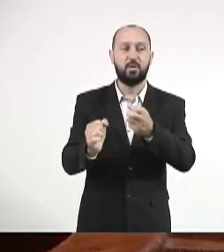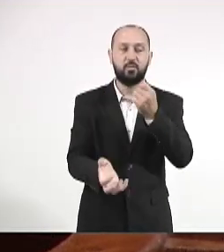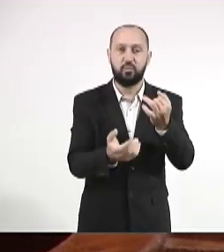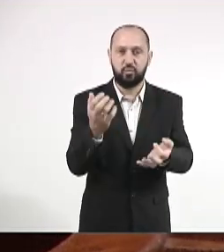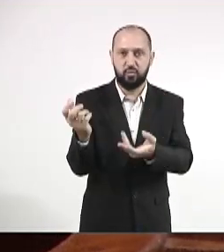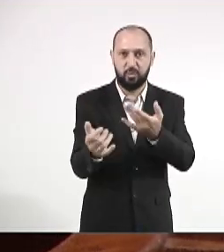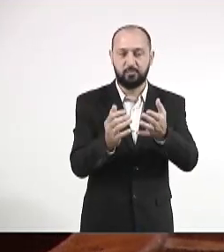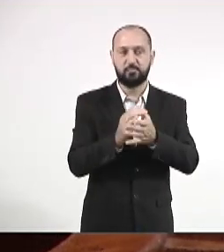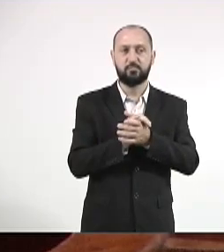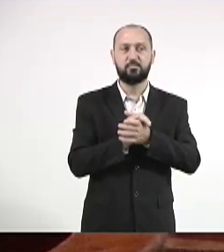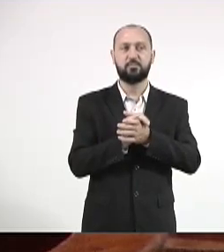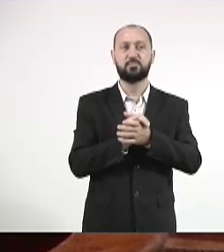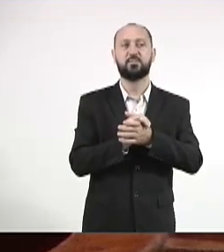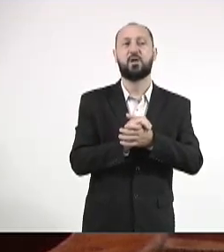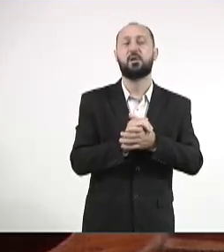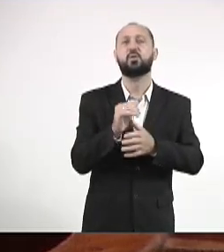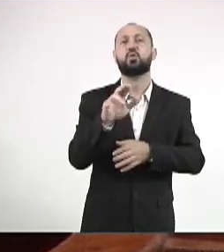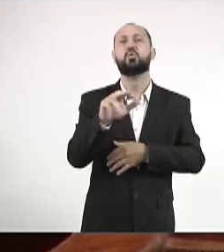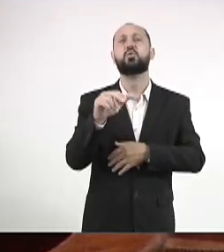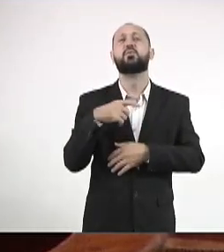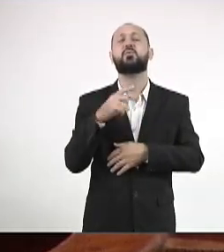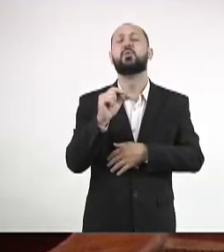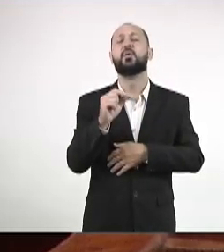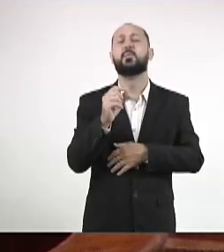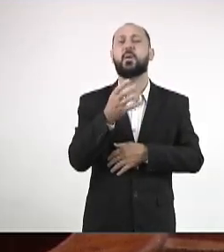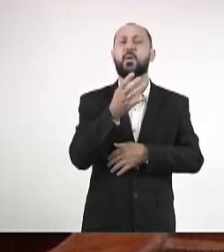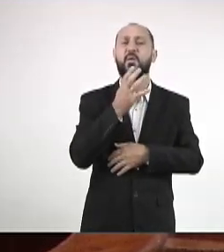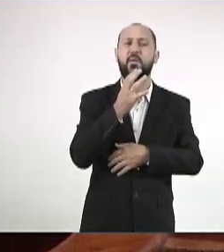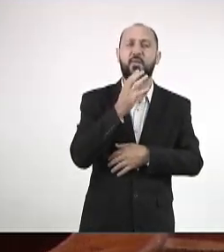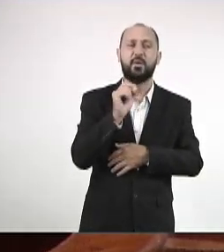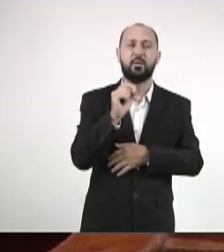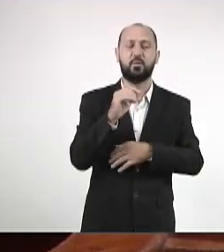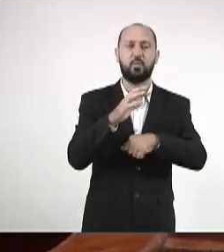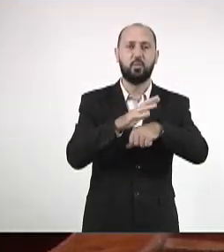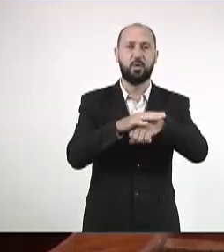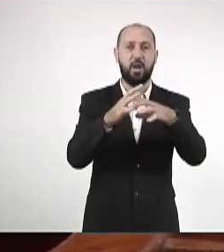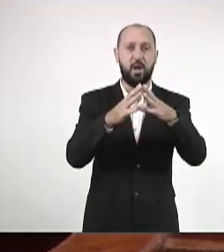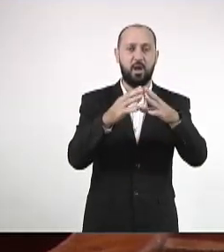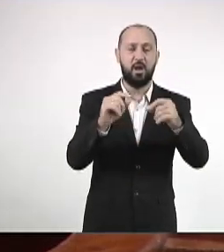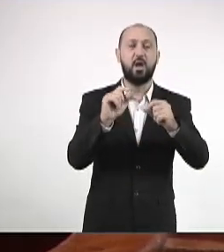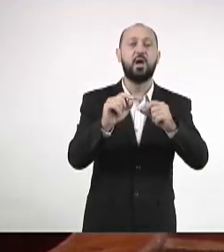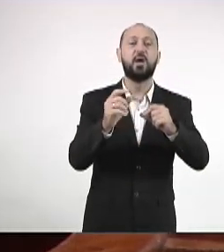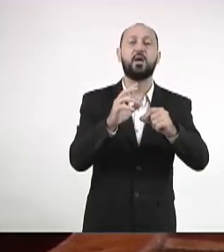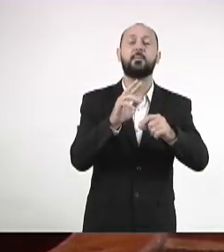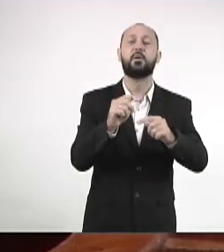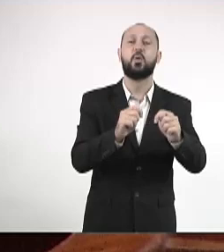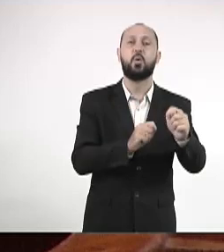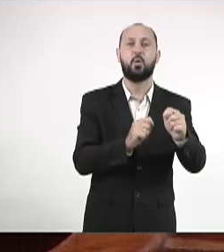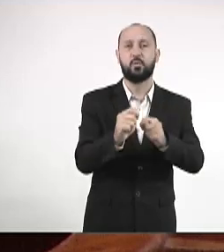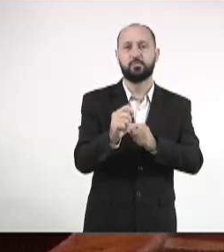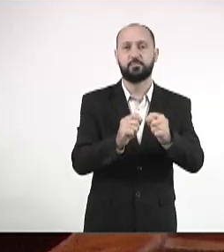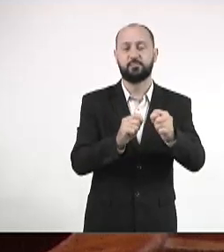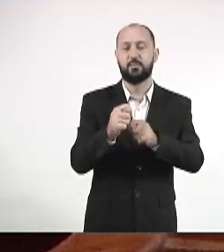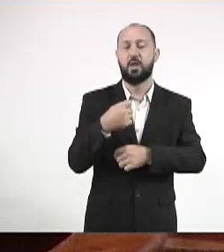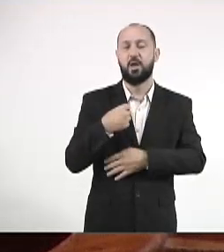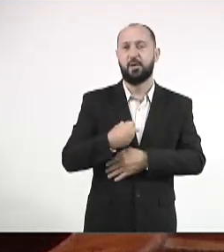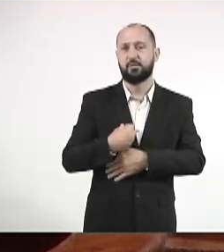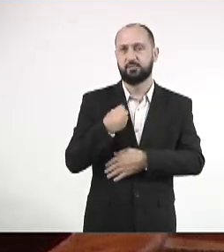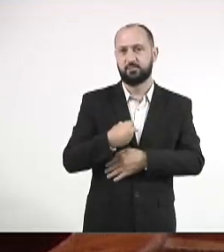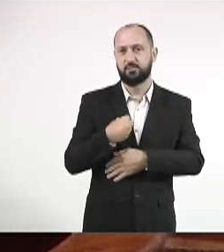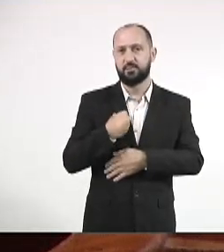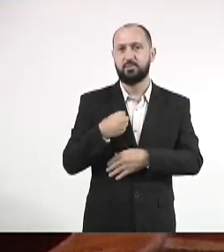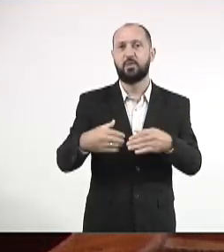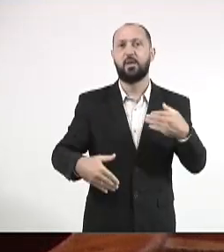vivas. Nunca foi sobre o conhecimento, sobre a cura. Era sobre um controle à vida e